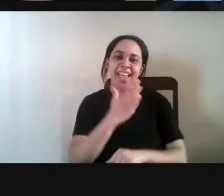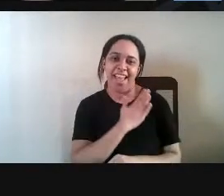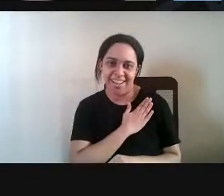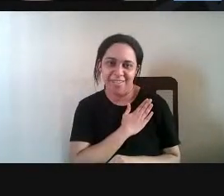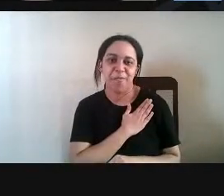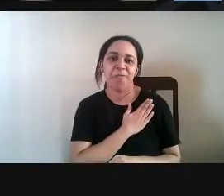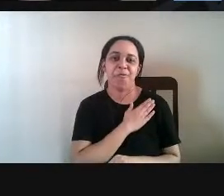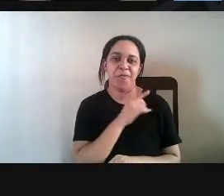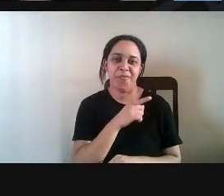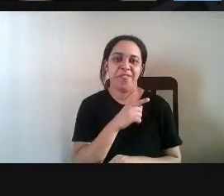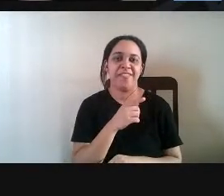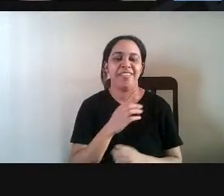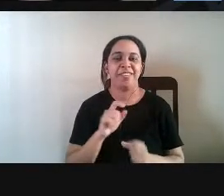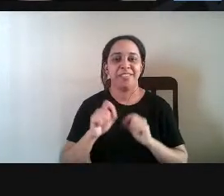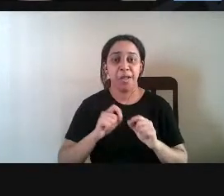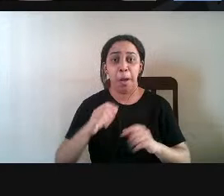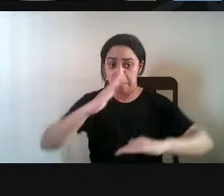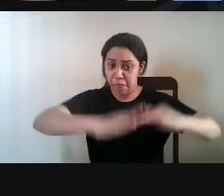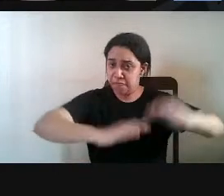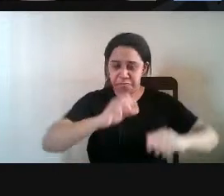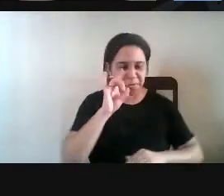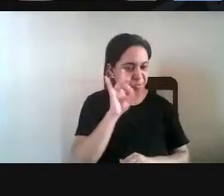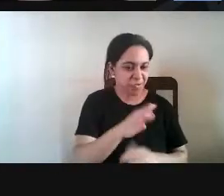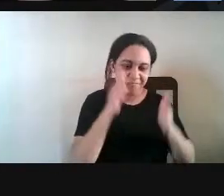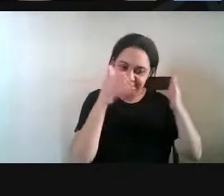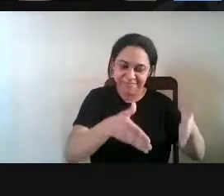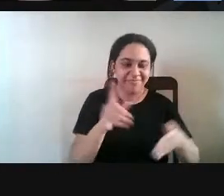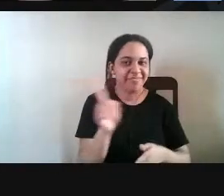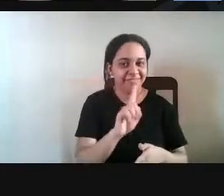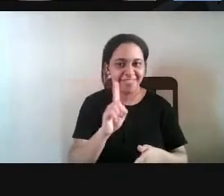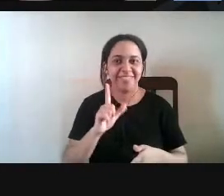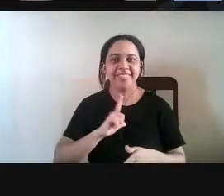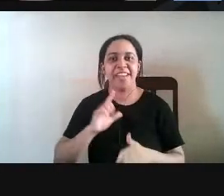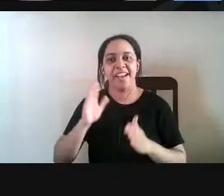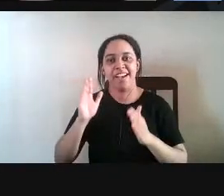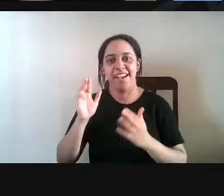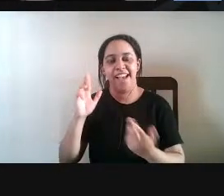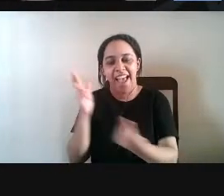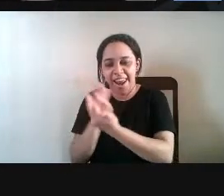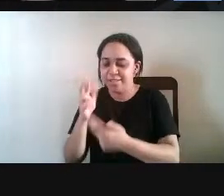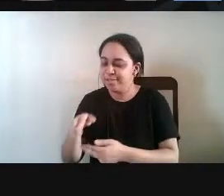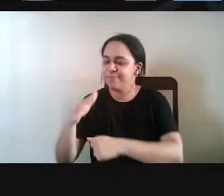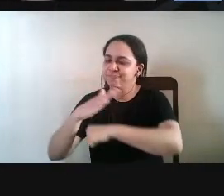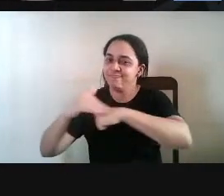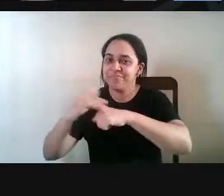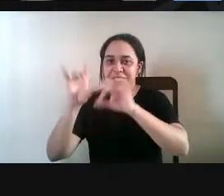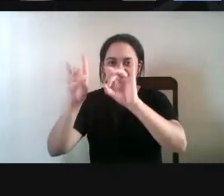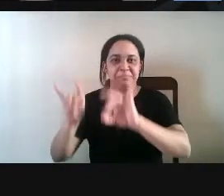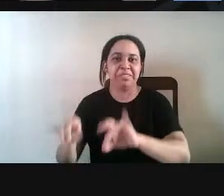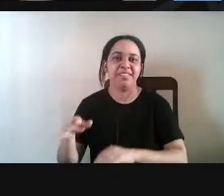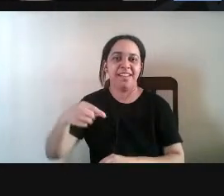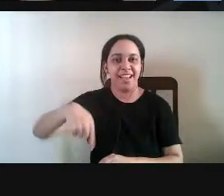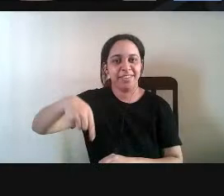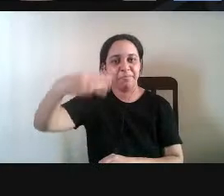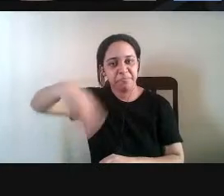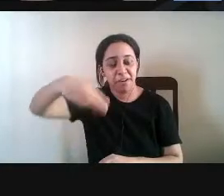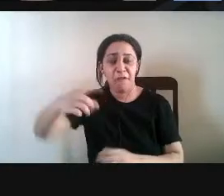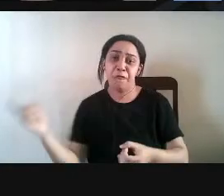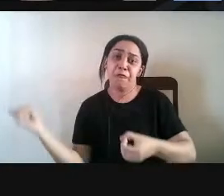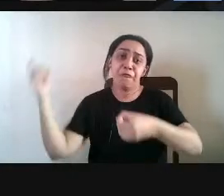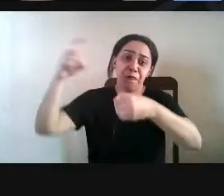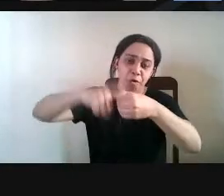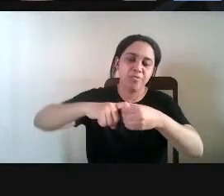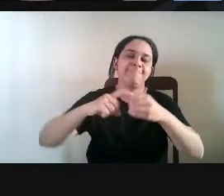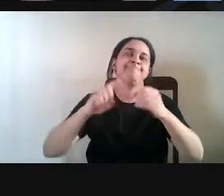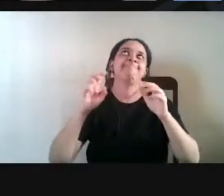da ligação profissional, né? Eu tenho uma ligação muito afetiva com o Maranhão. Espero, então, inclusive, voltar lá assim que passar